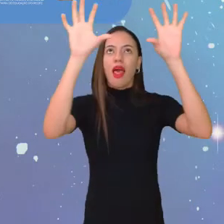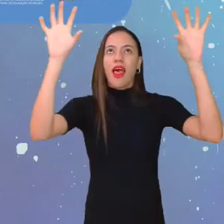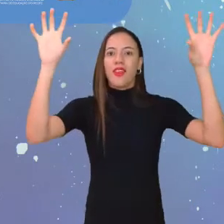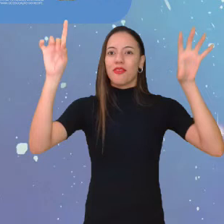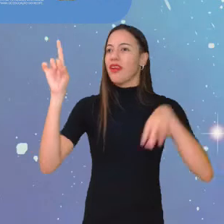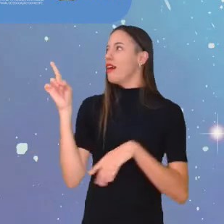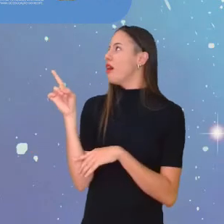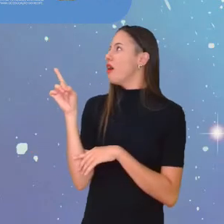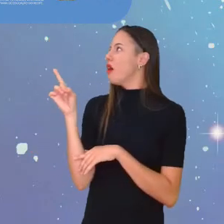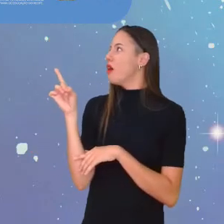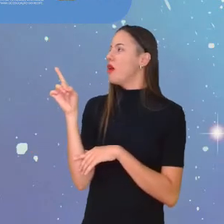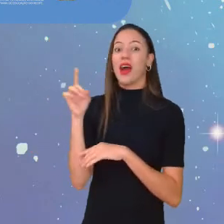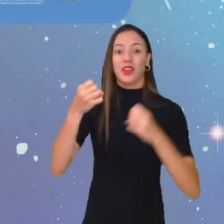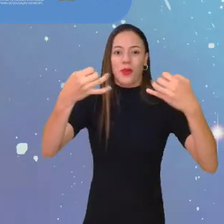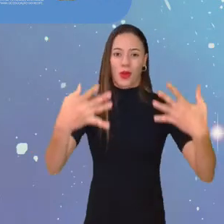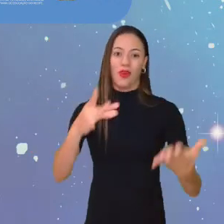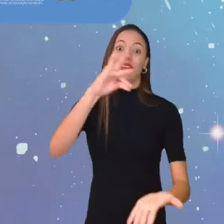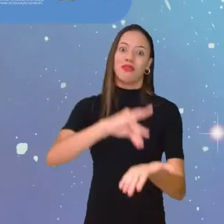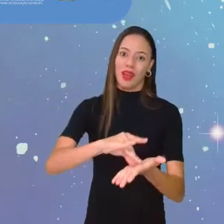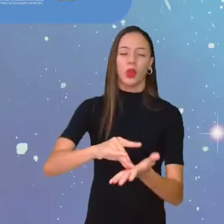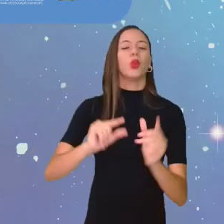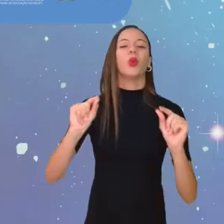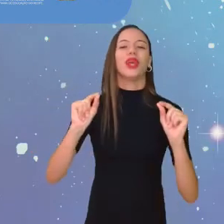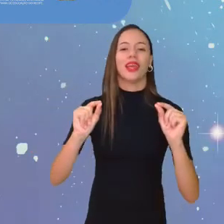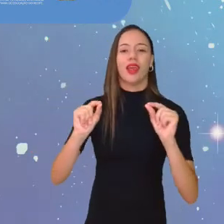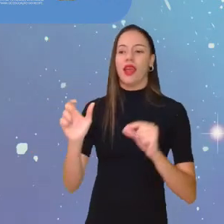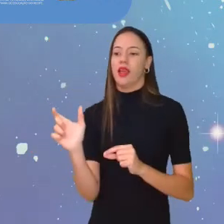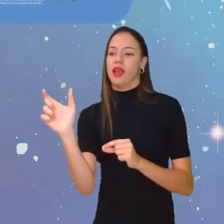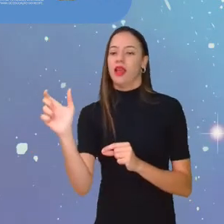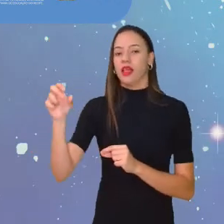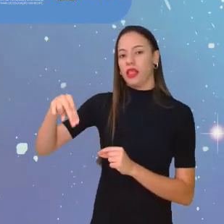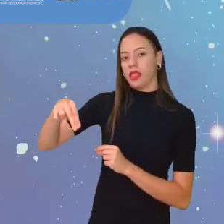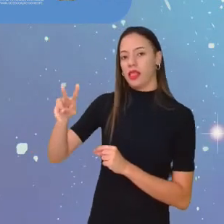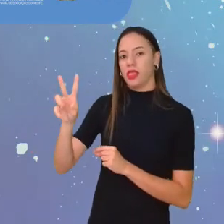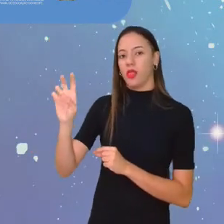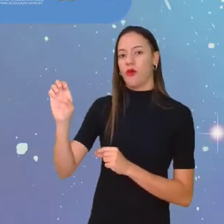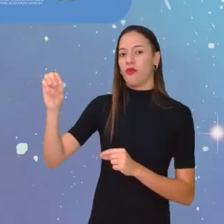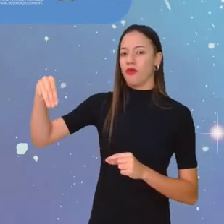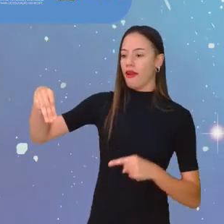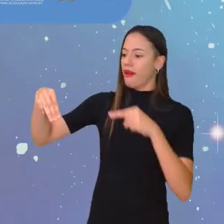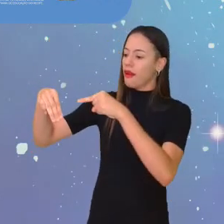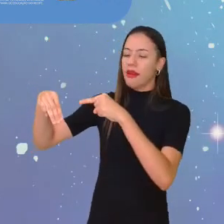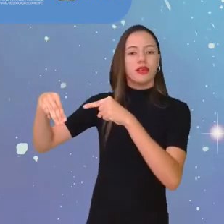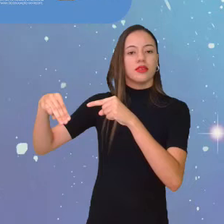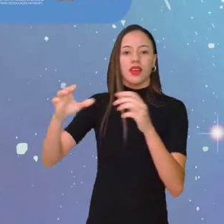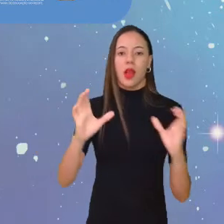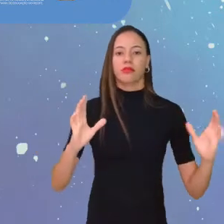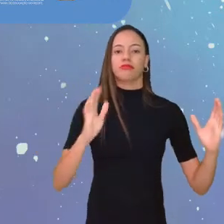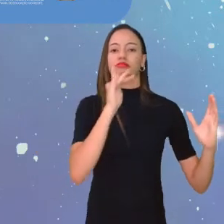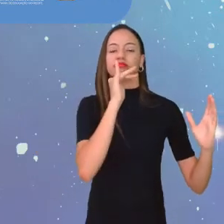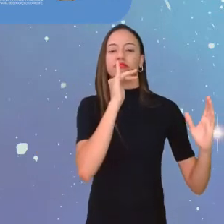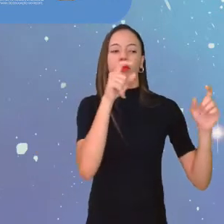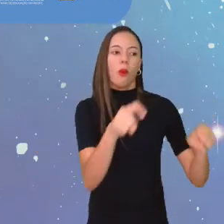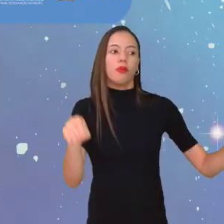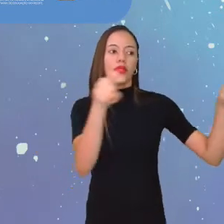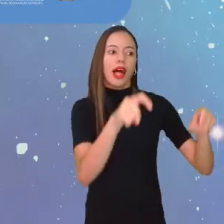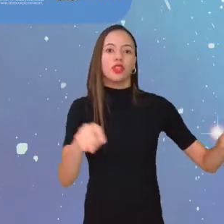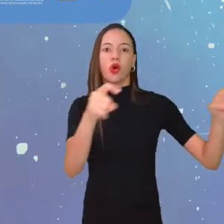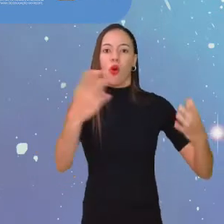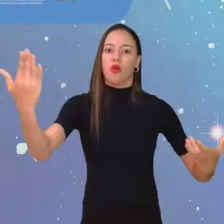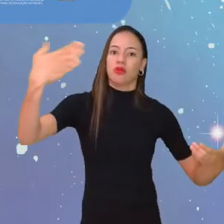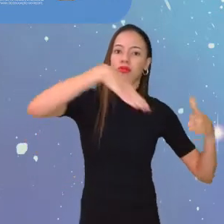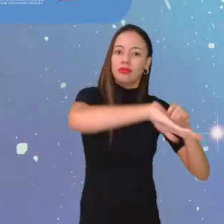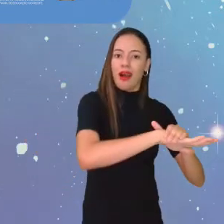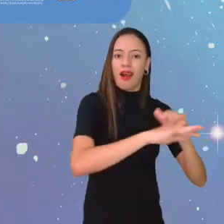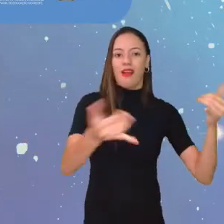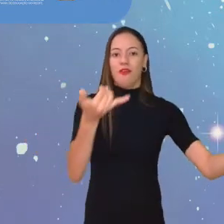de fato essas nuvens, né? Ou seja, são supercomputadores que armazenam todas aquelas informações. Na nossa